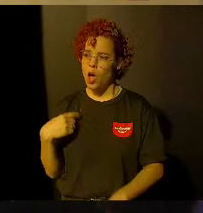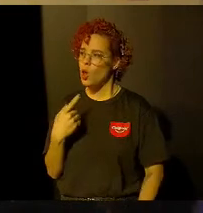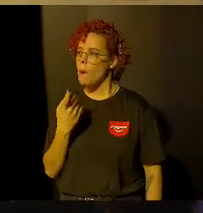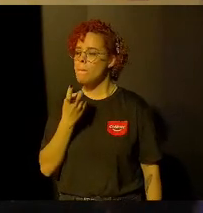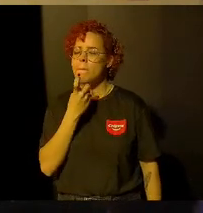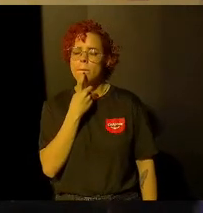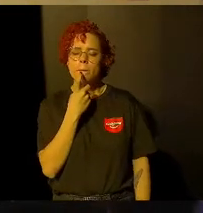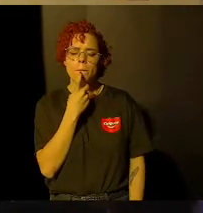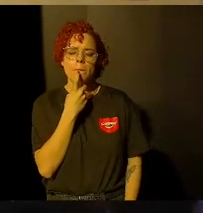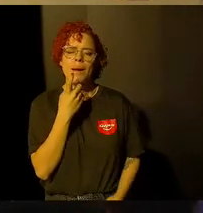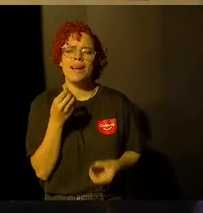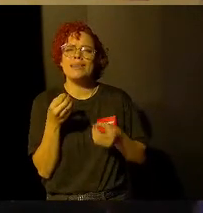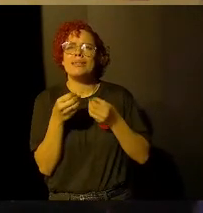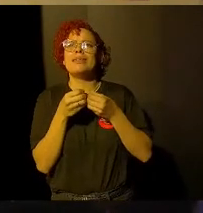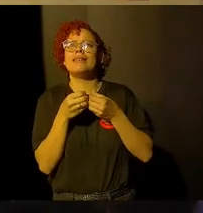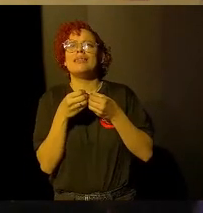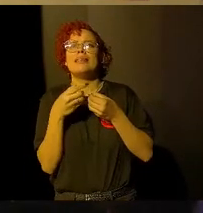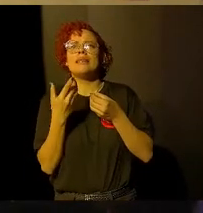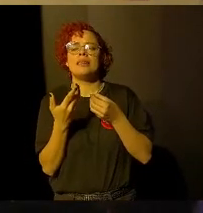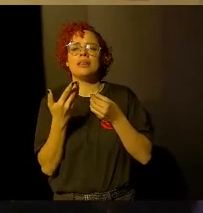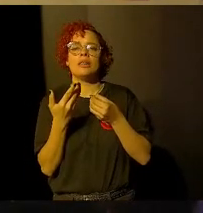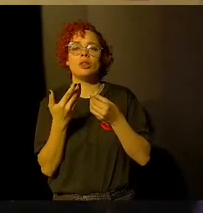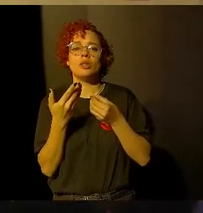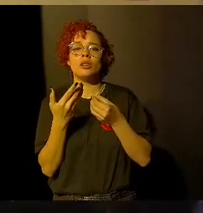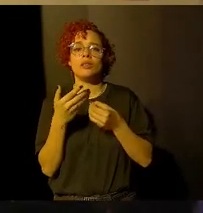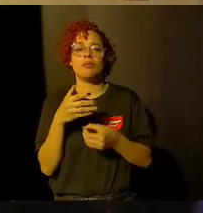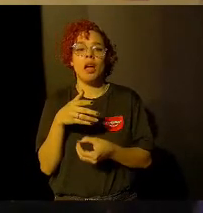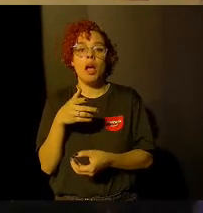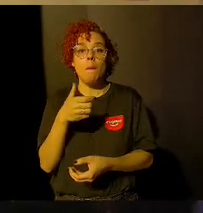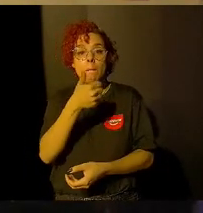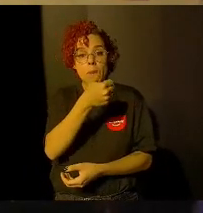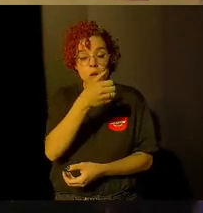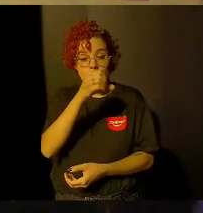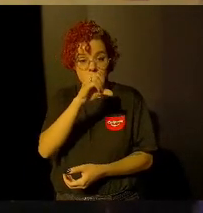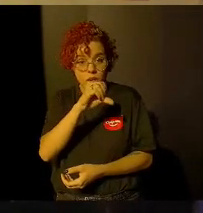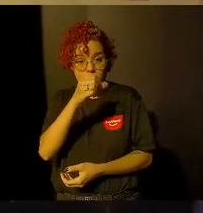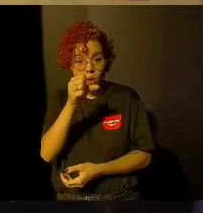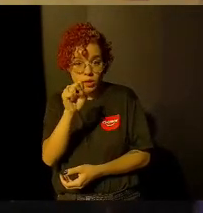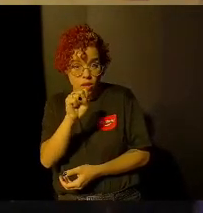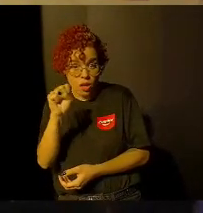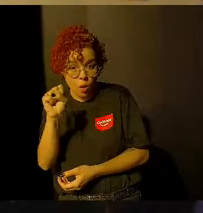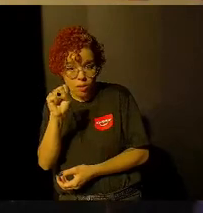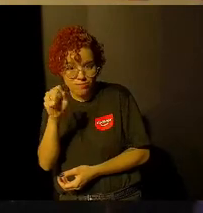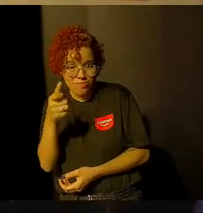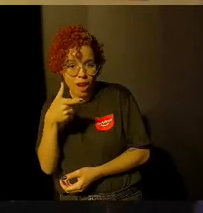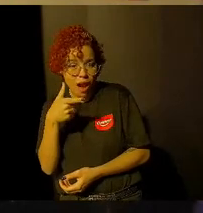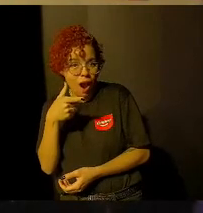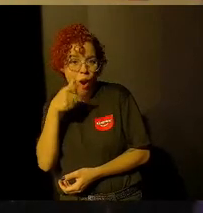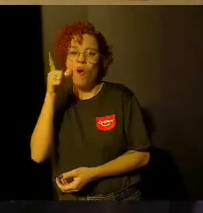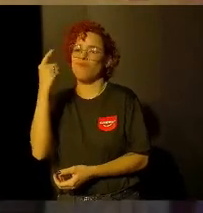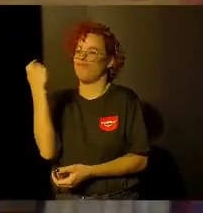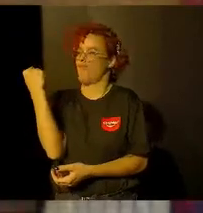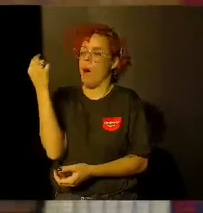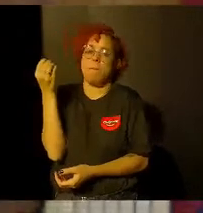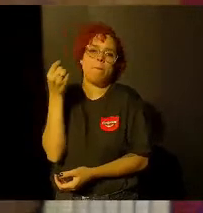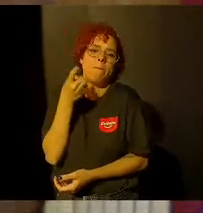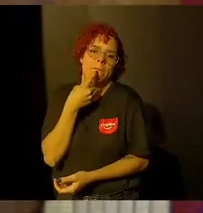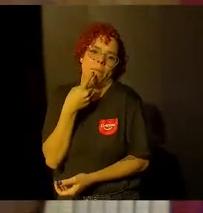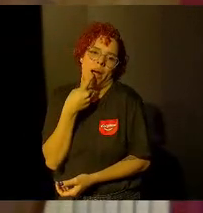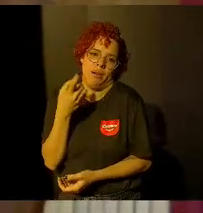da Abolição parece que não mas 1888 foi ontem num país que teve quase 400 Anos de Escravidão